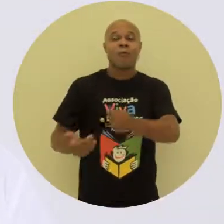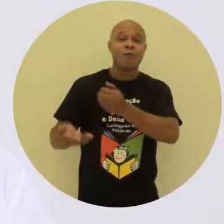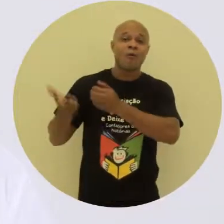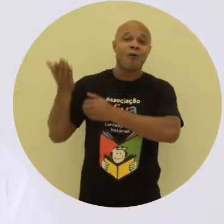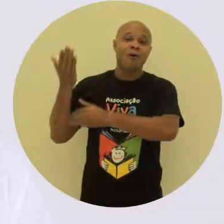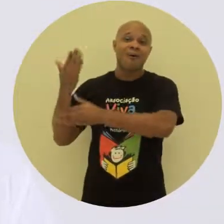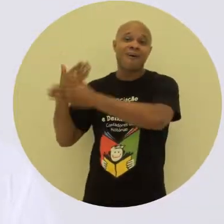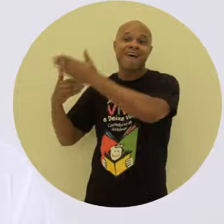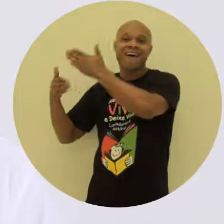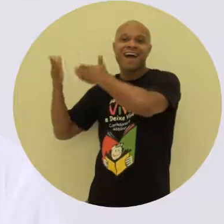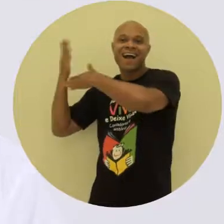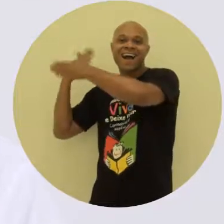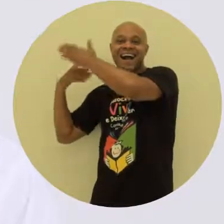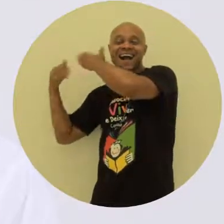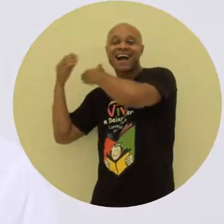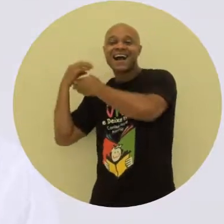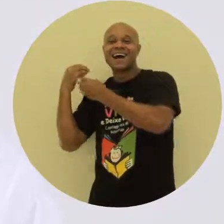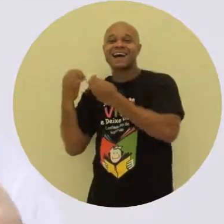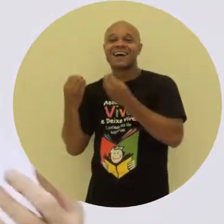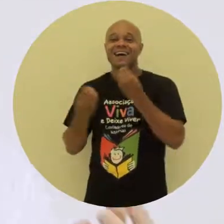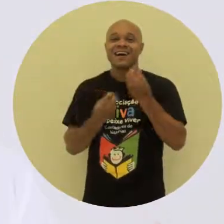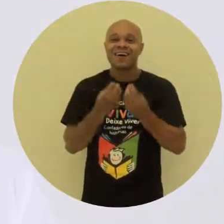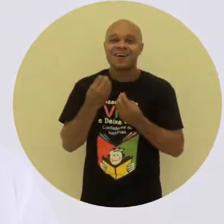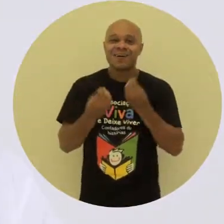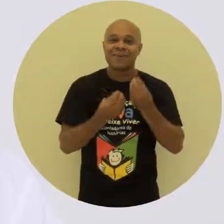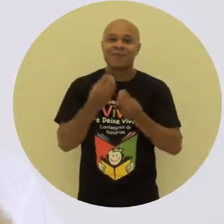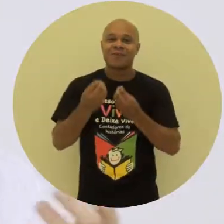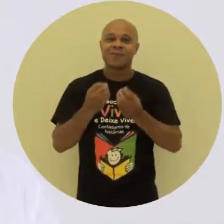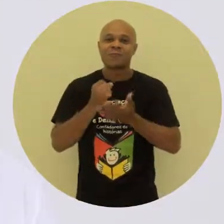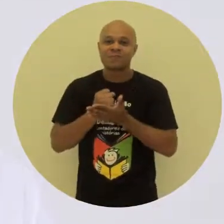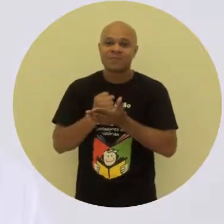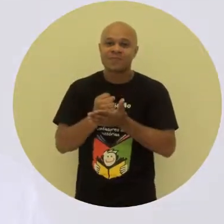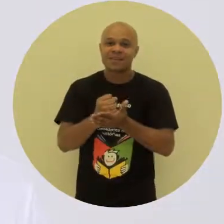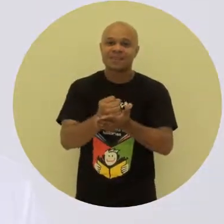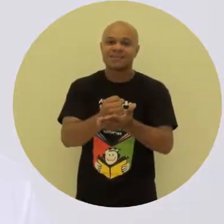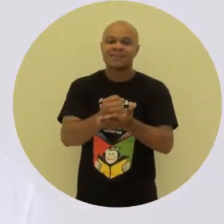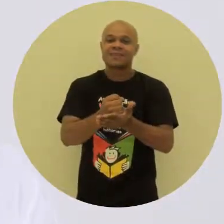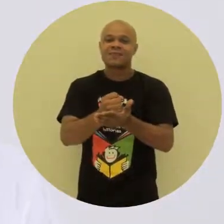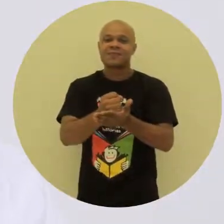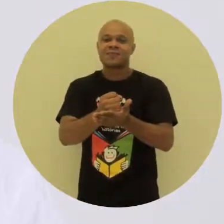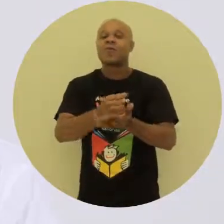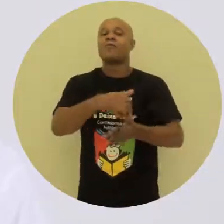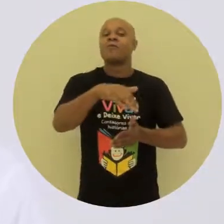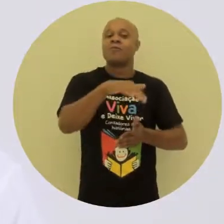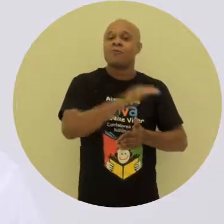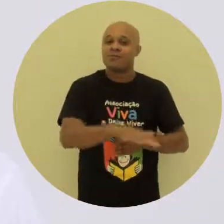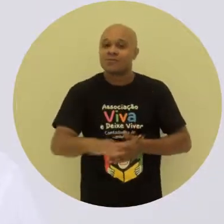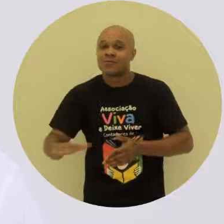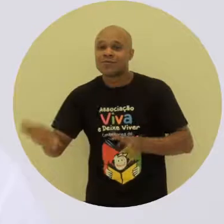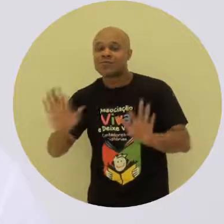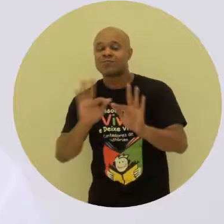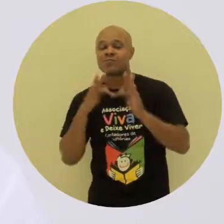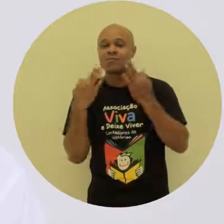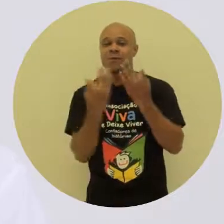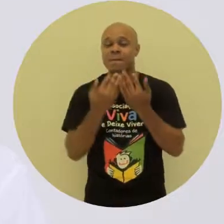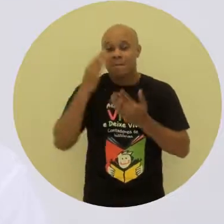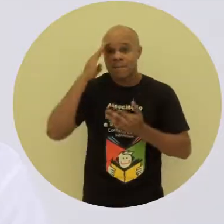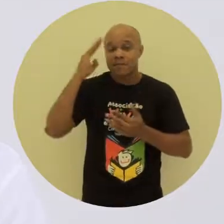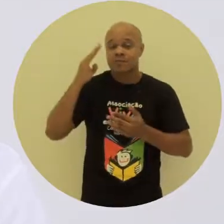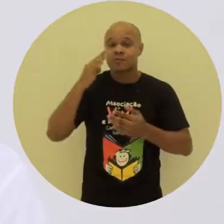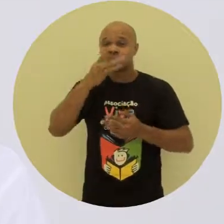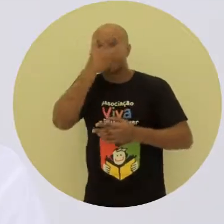Uma Vez. Como é que a gente leva uma criança, uma família e principalmente os profissionais da saúde para